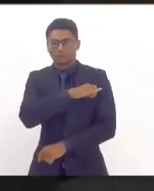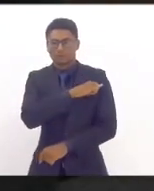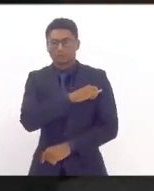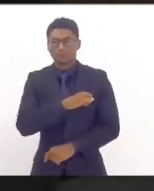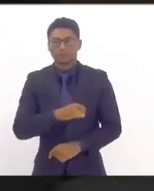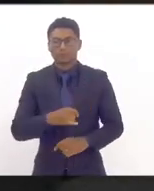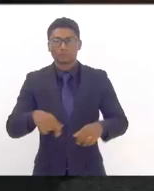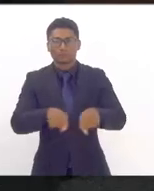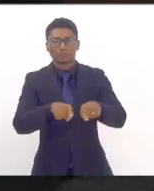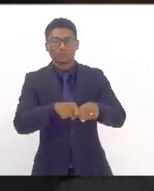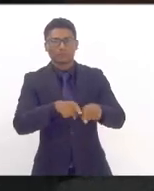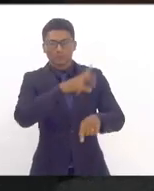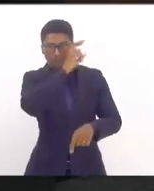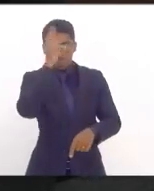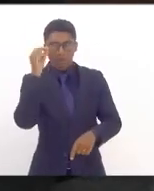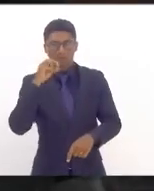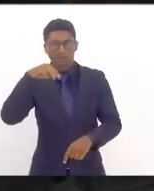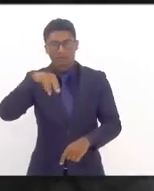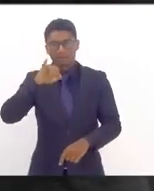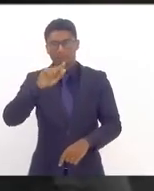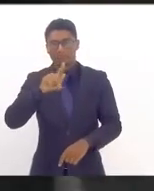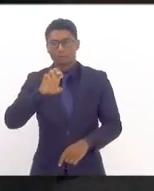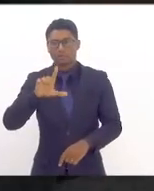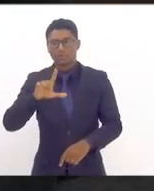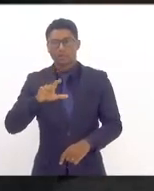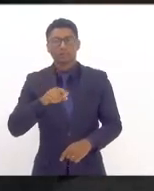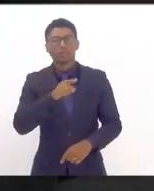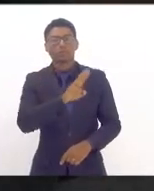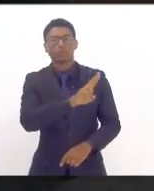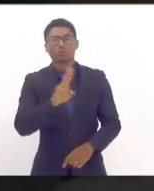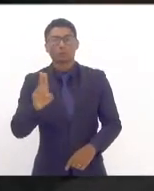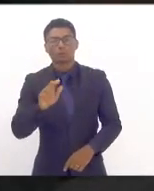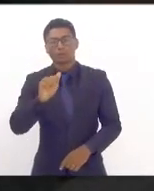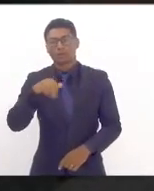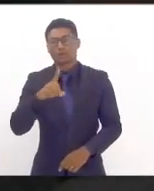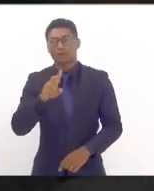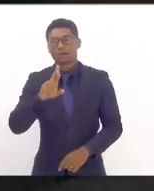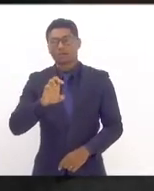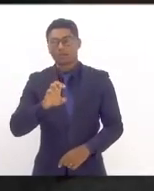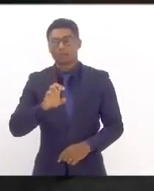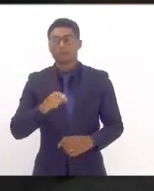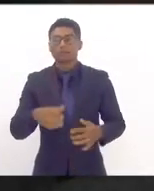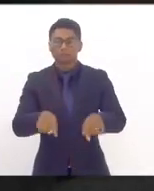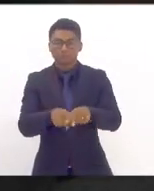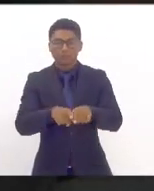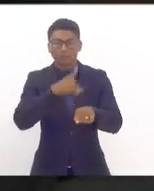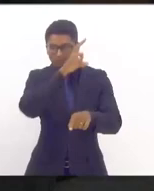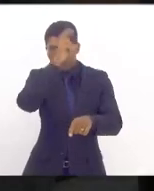Miguel Pereira a Andréia português e demais prefeitos